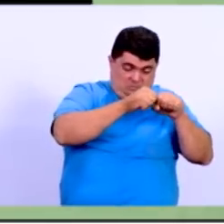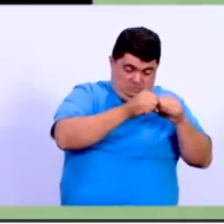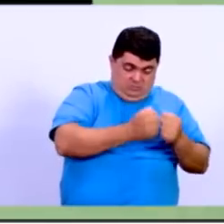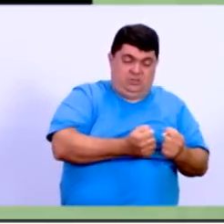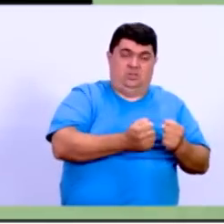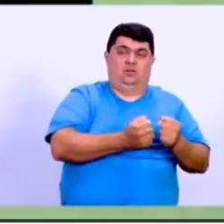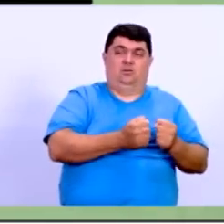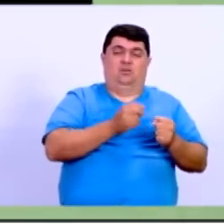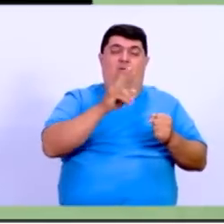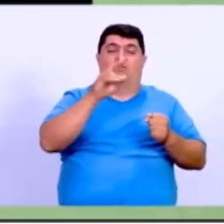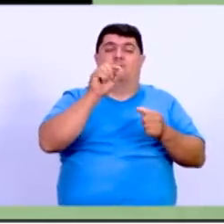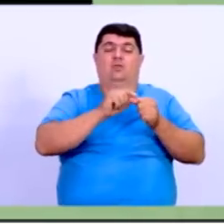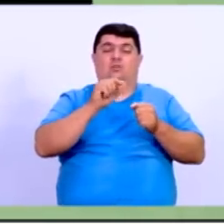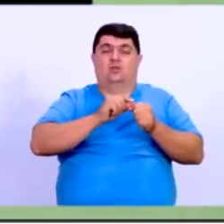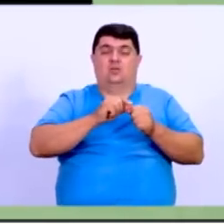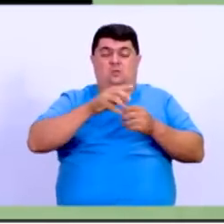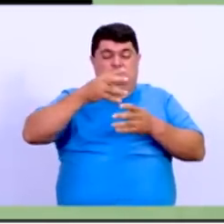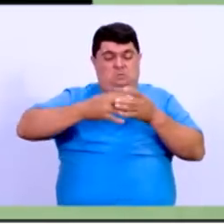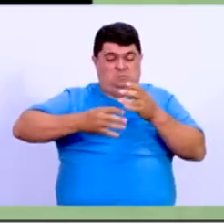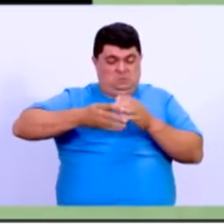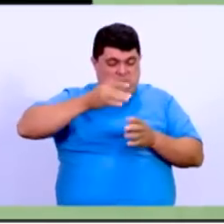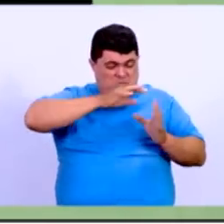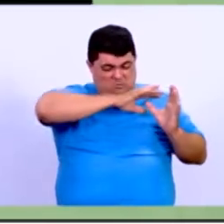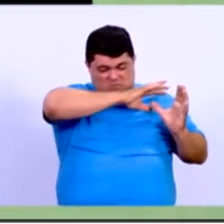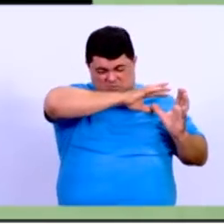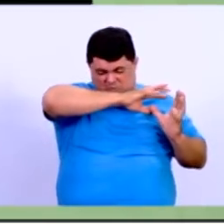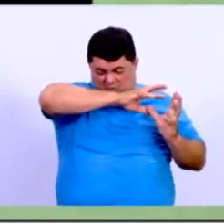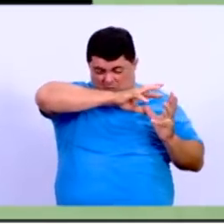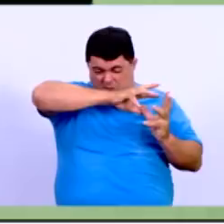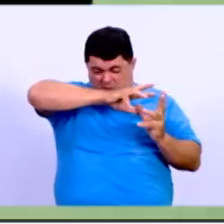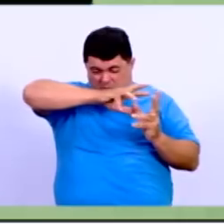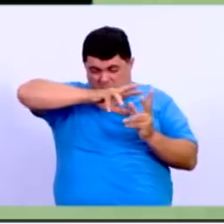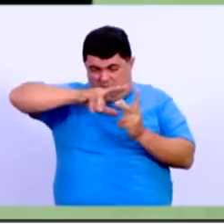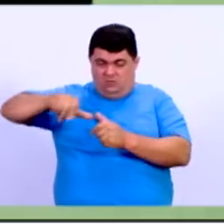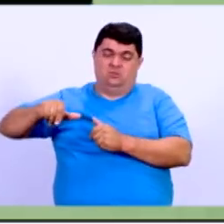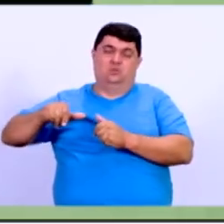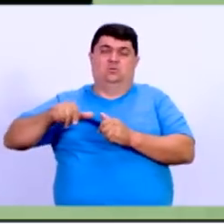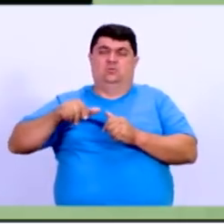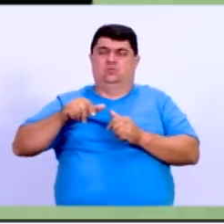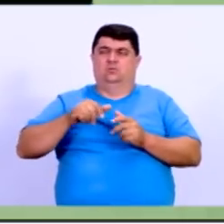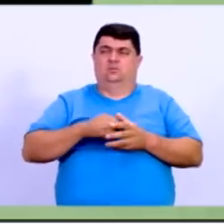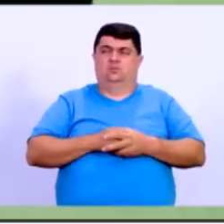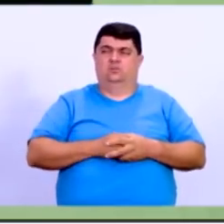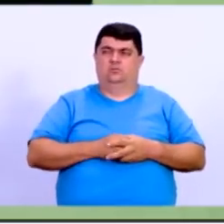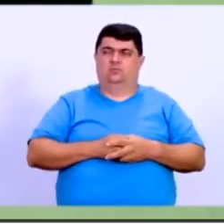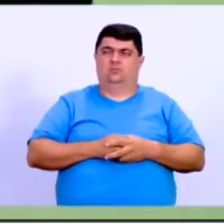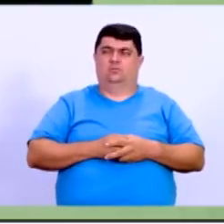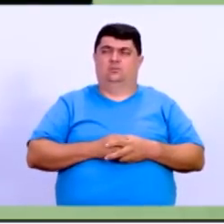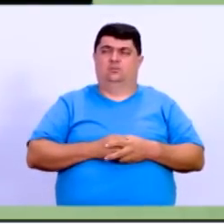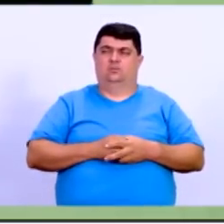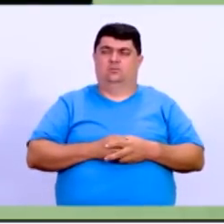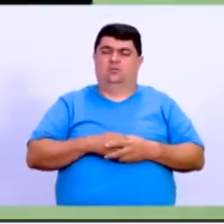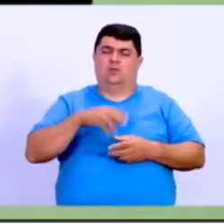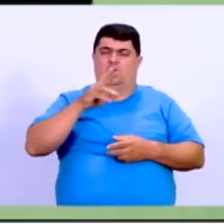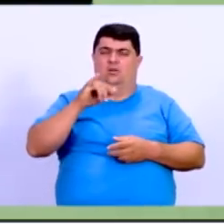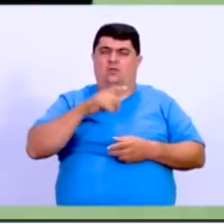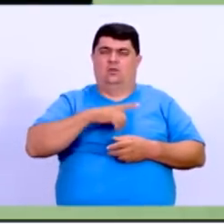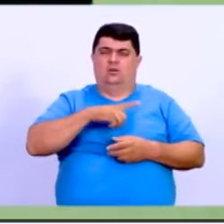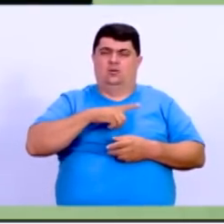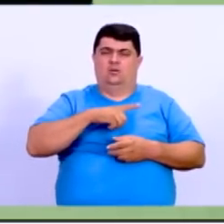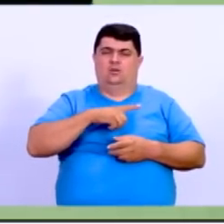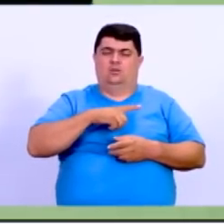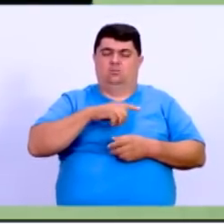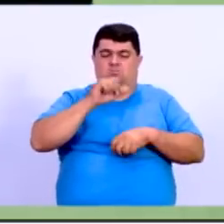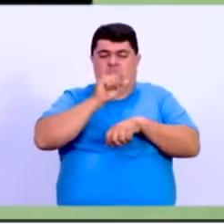ela pega e vai fazer o quê? Vai atrapalhar o serviço que estava disponível para todas as outras, ó. Aí você vai ter uma queda aqui na